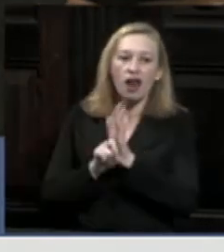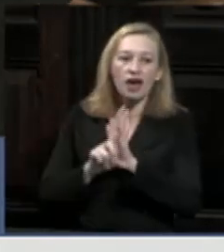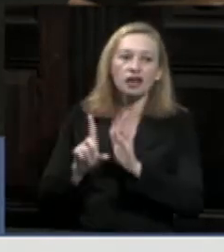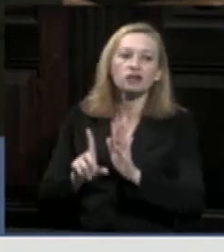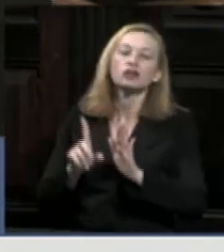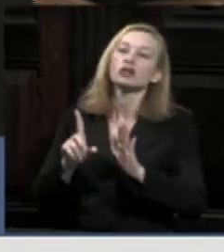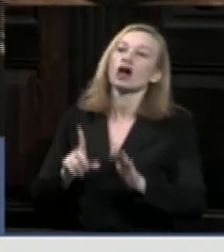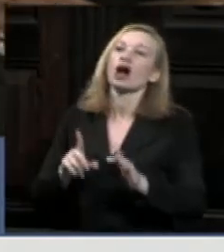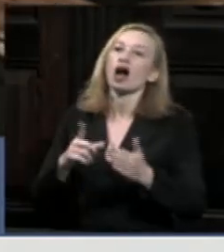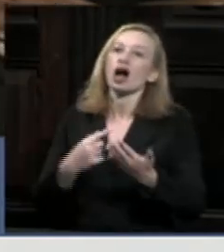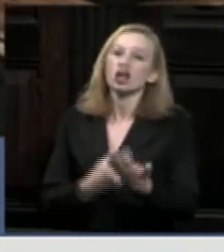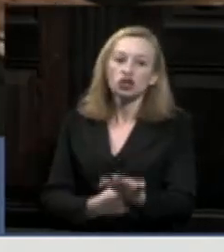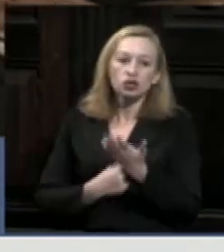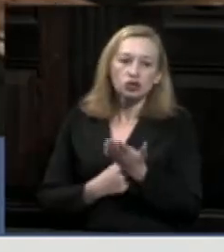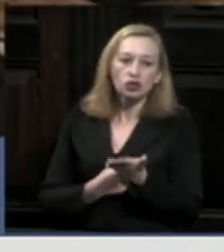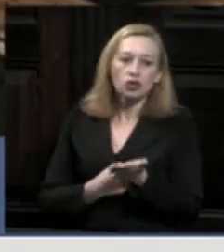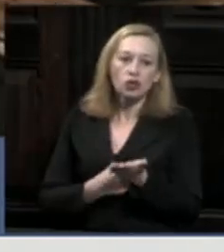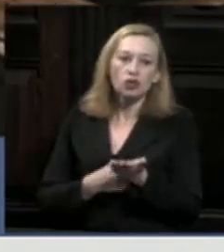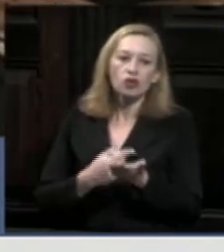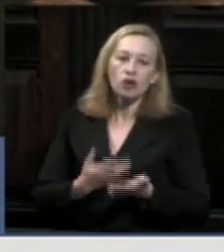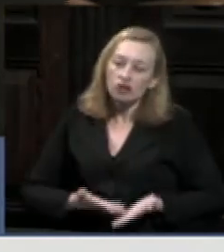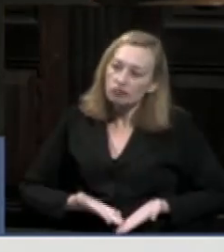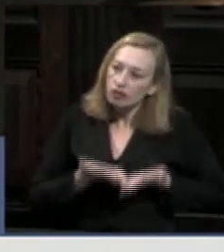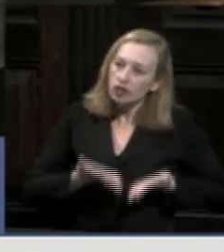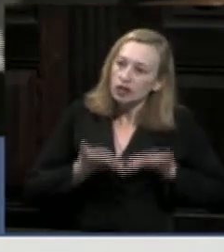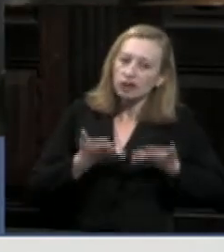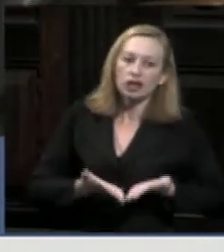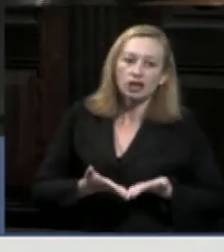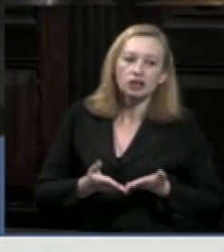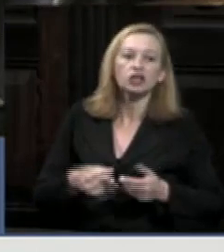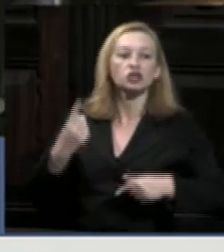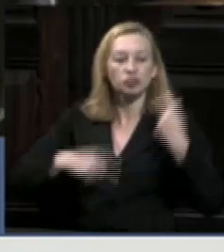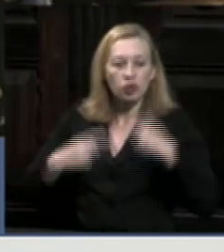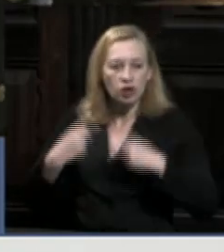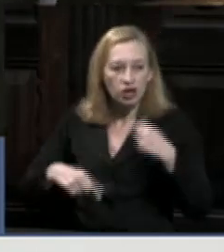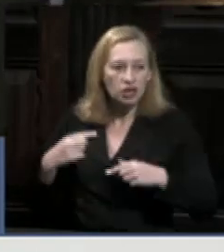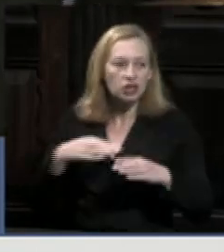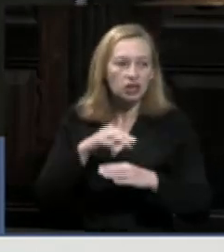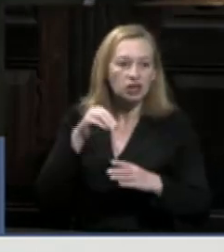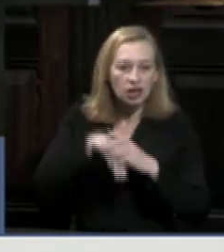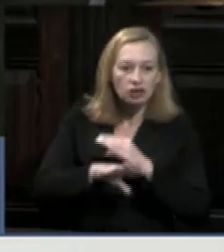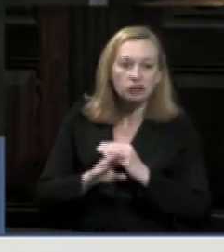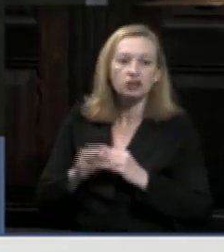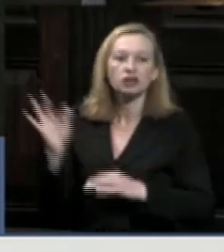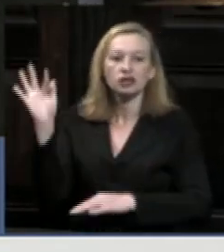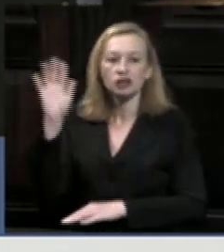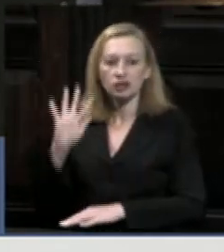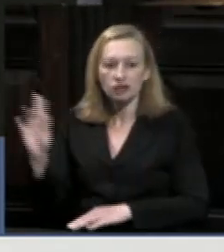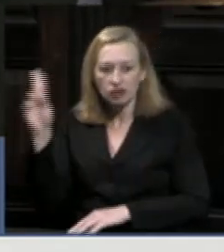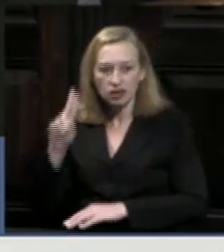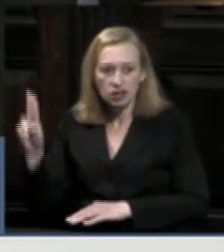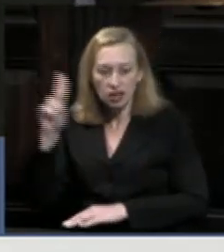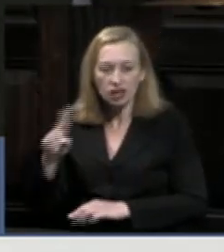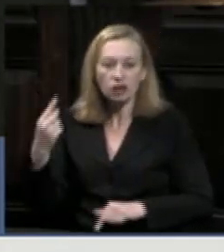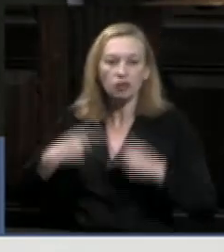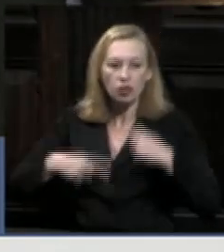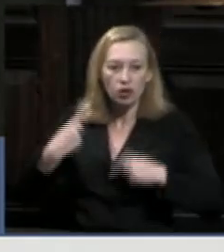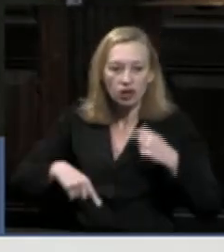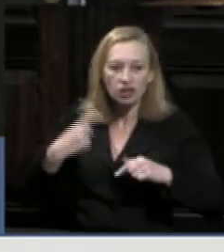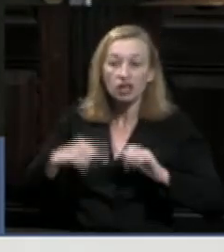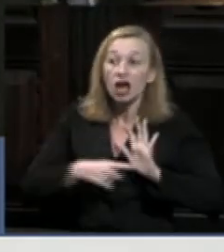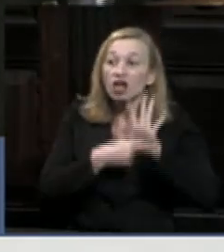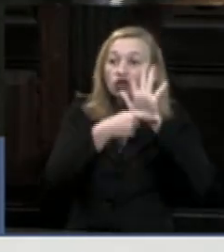a avançar nas políticas de permanência dos estudantes nas universidades consolidando uma política de assistência estudantil